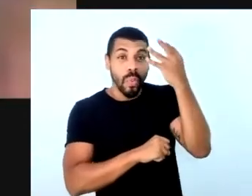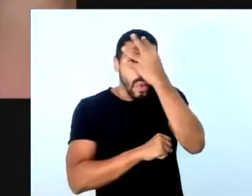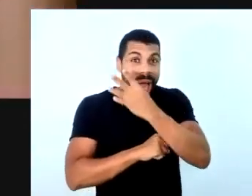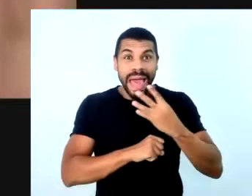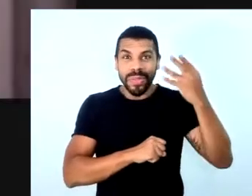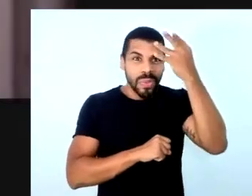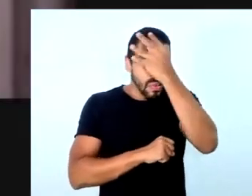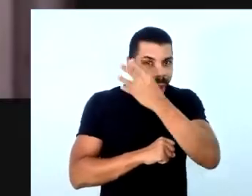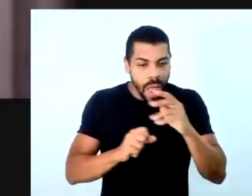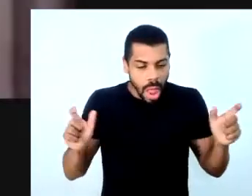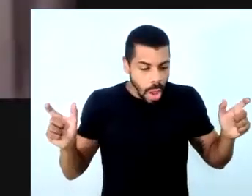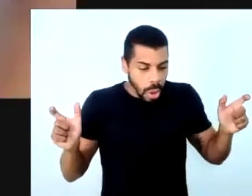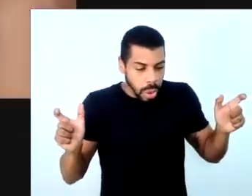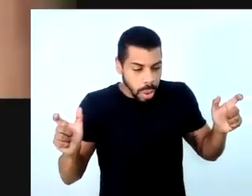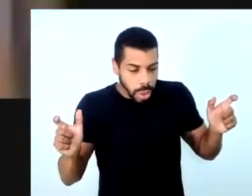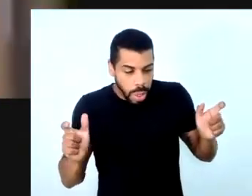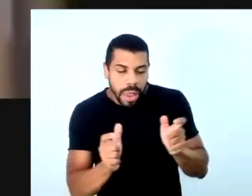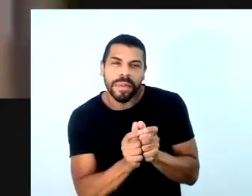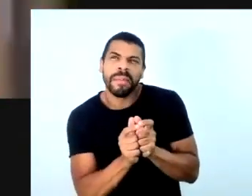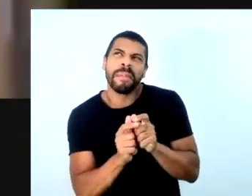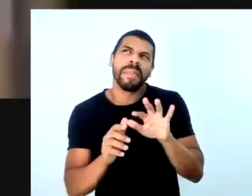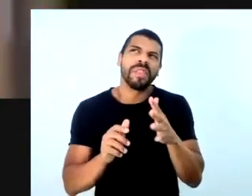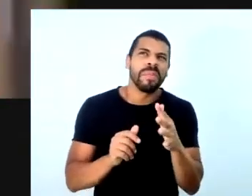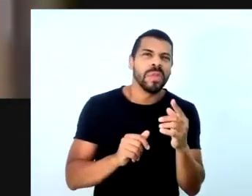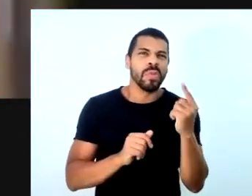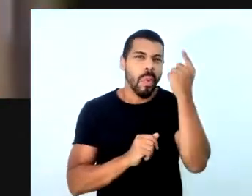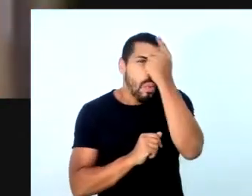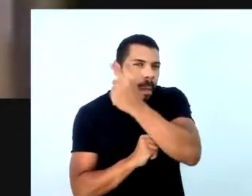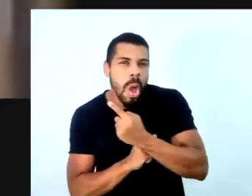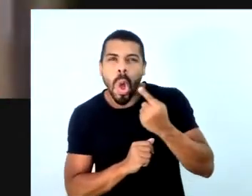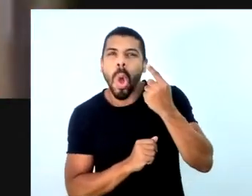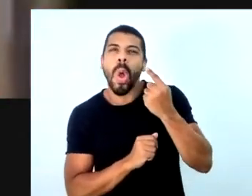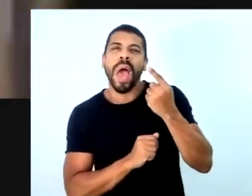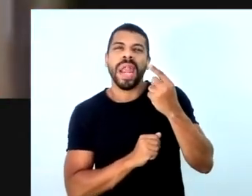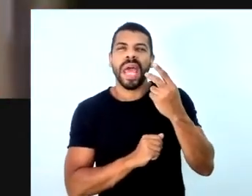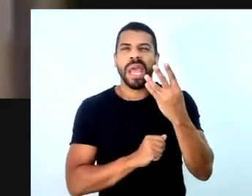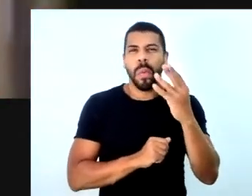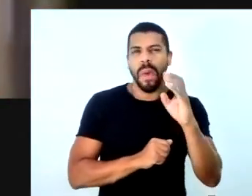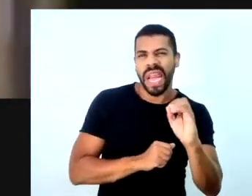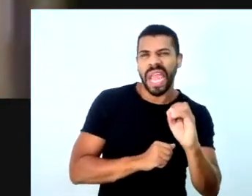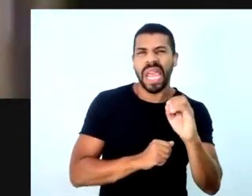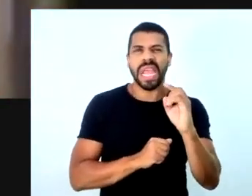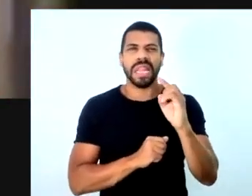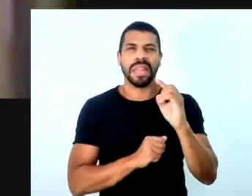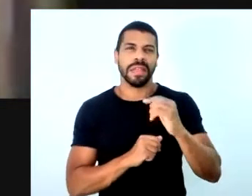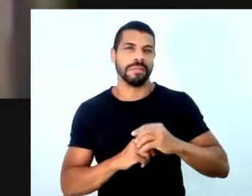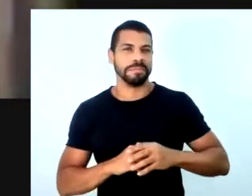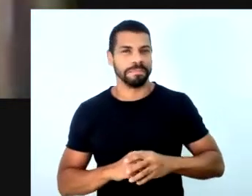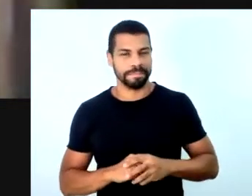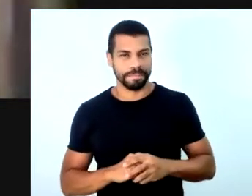gente ficou com 4 horas, depois foi reduzindo o Divinas Divas, acho que o corte final tem 1h40, 1h50.